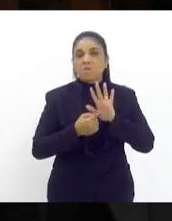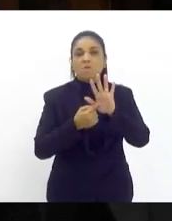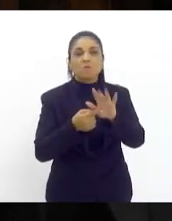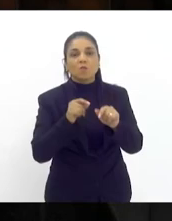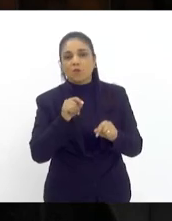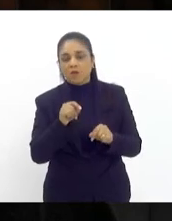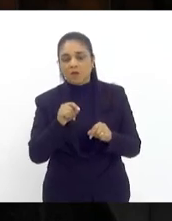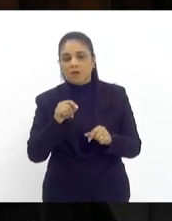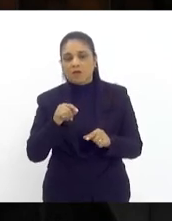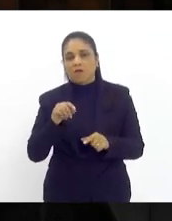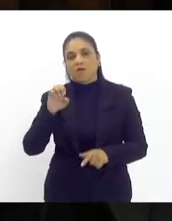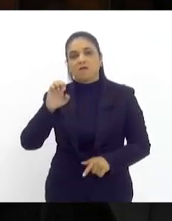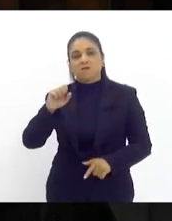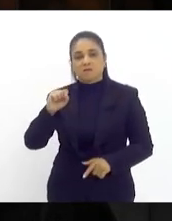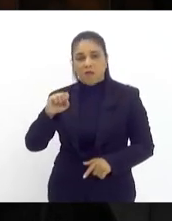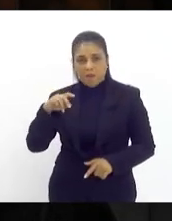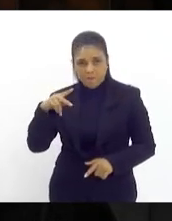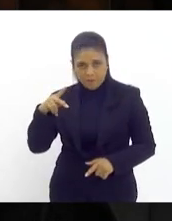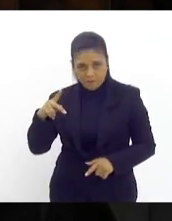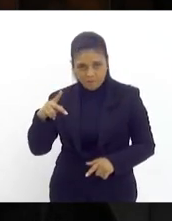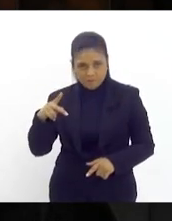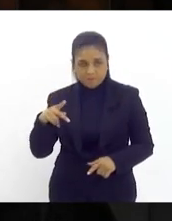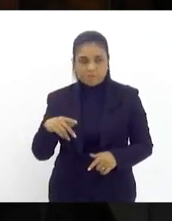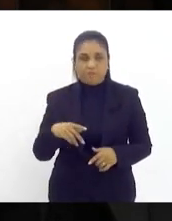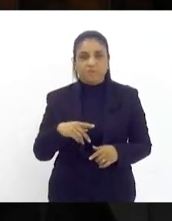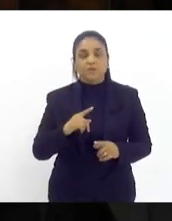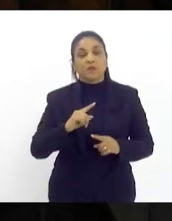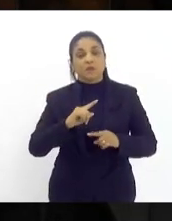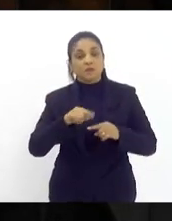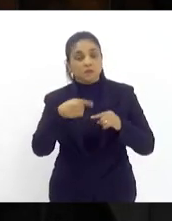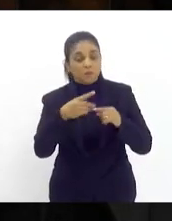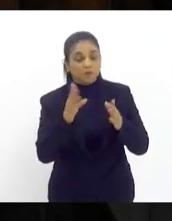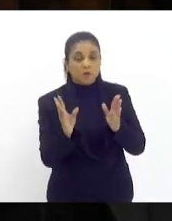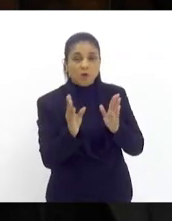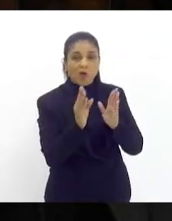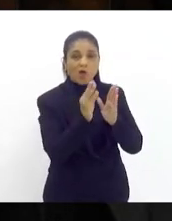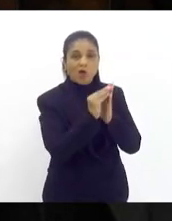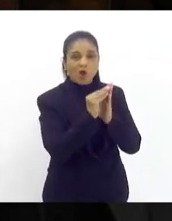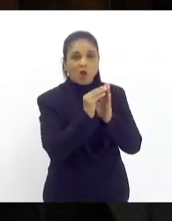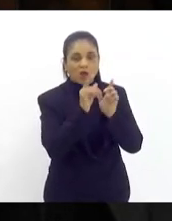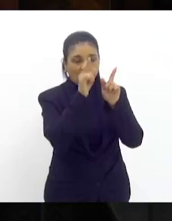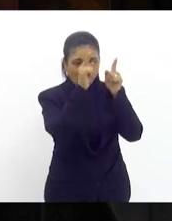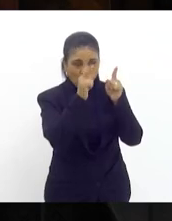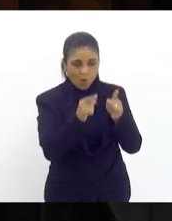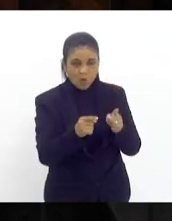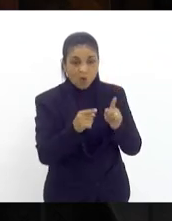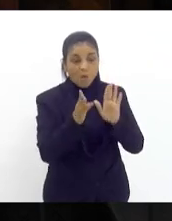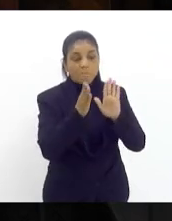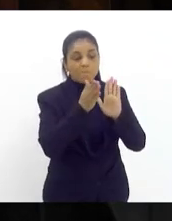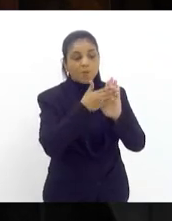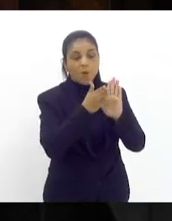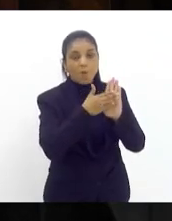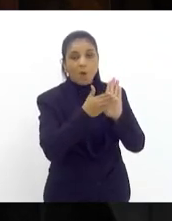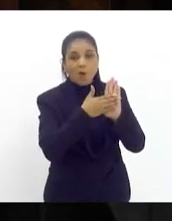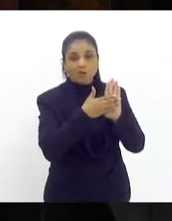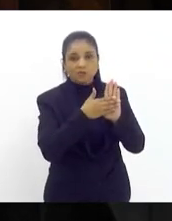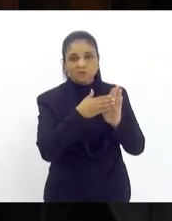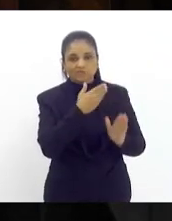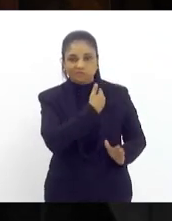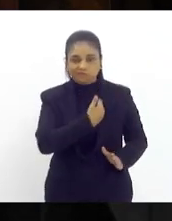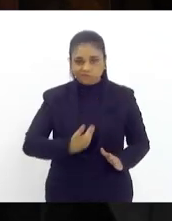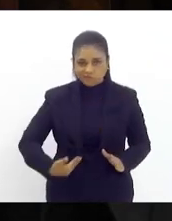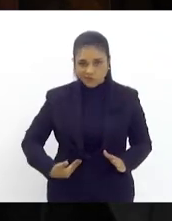ali pelo CEP e em seguida ele coloca a coluna da proposta do governo e